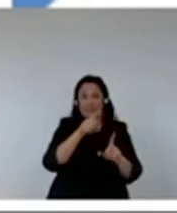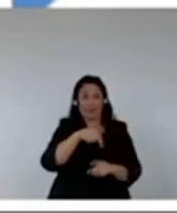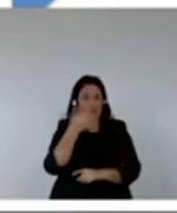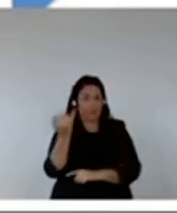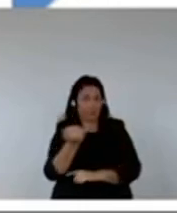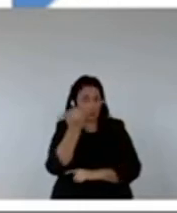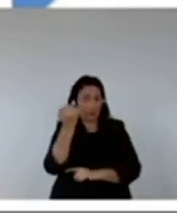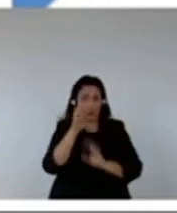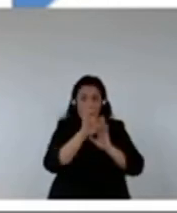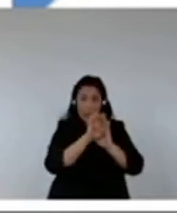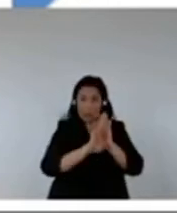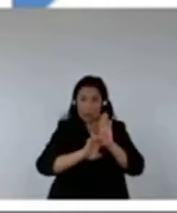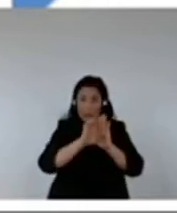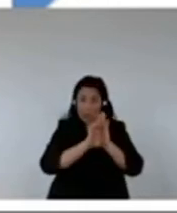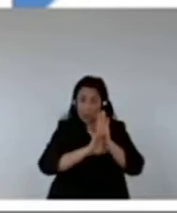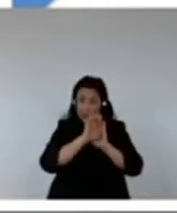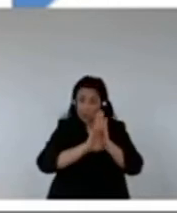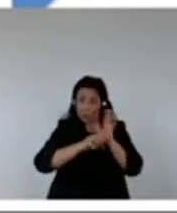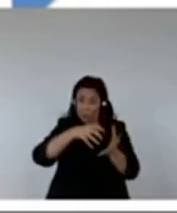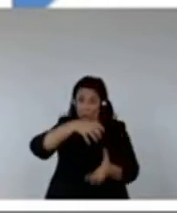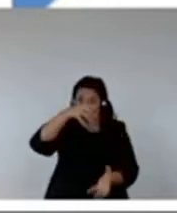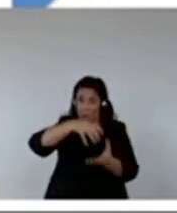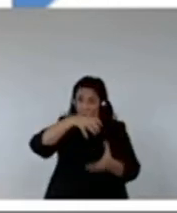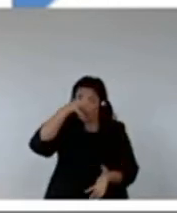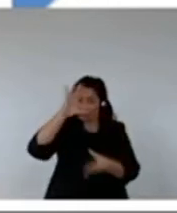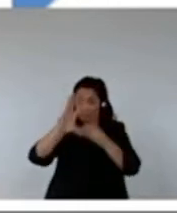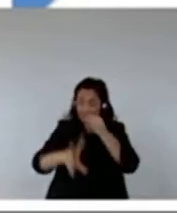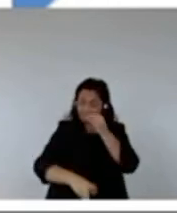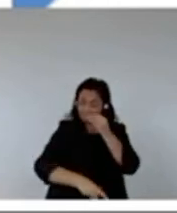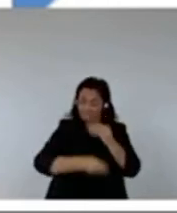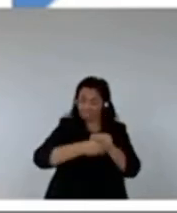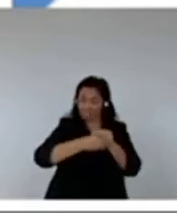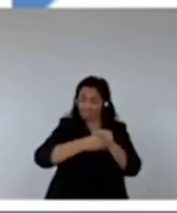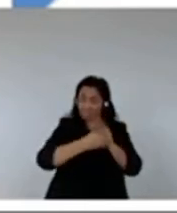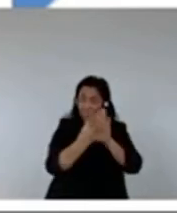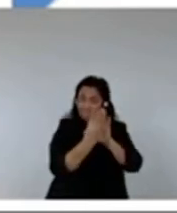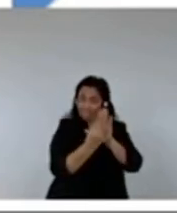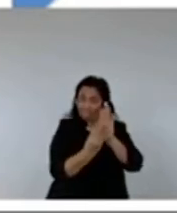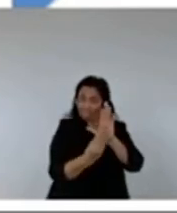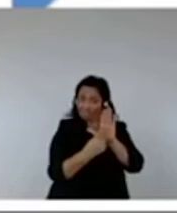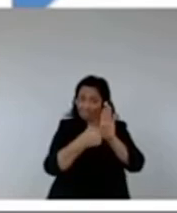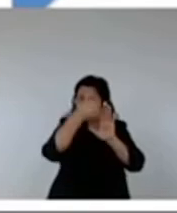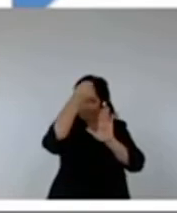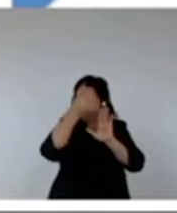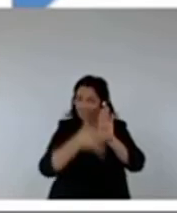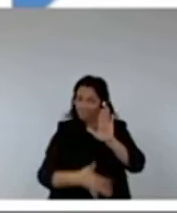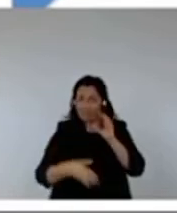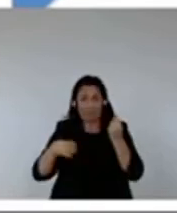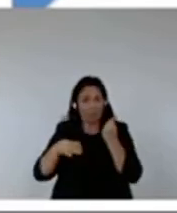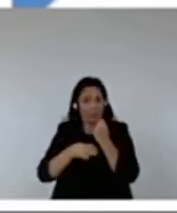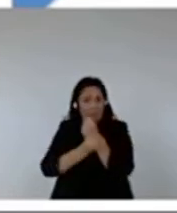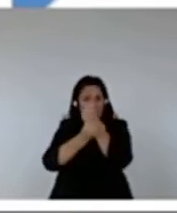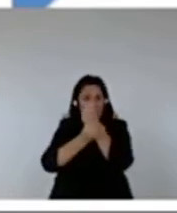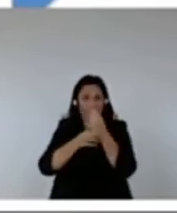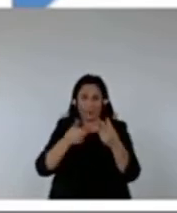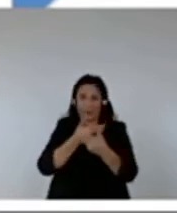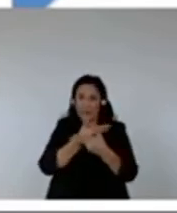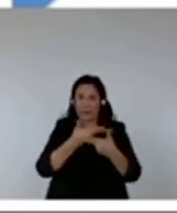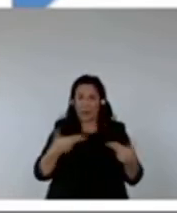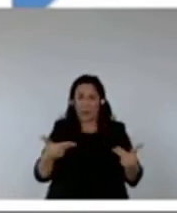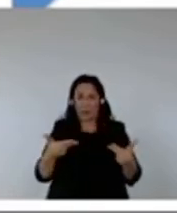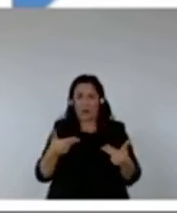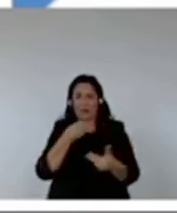O Estatuto do Idoso acrescentou isso, colocou isso em pauta, né, e garantiu muita coisa bacana. Então também foi uma